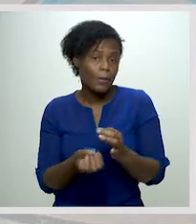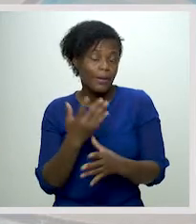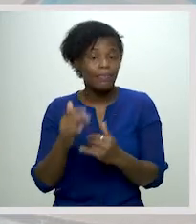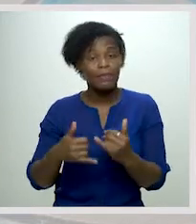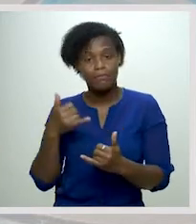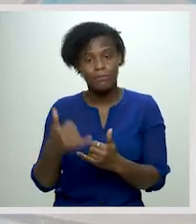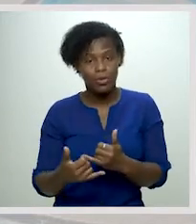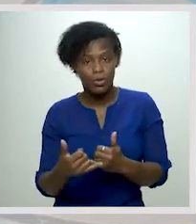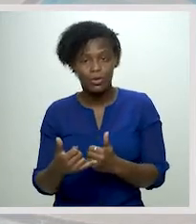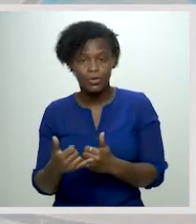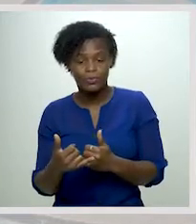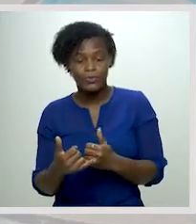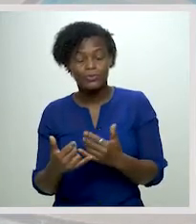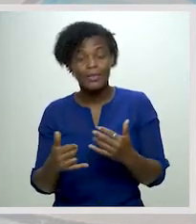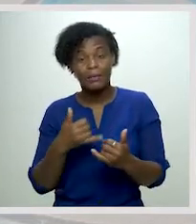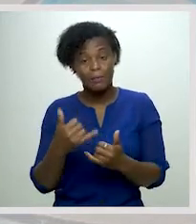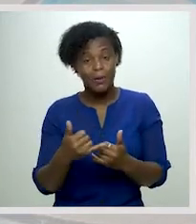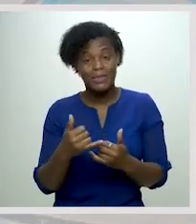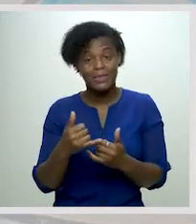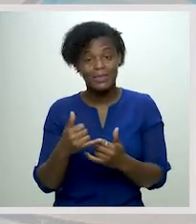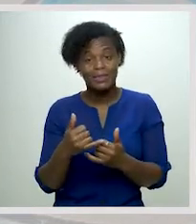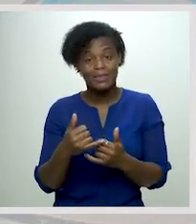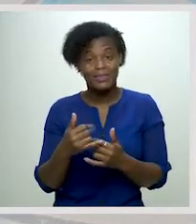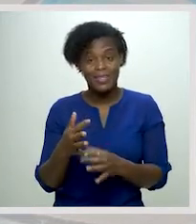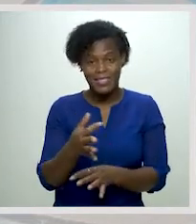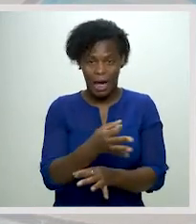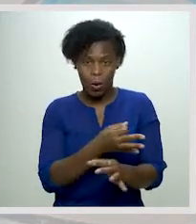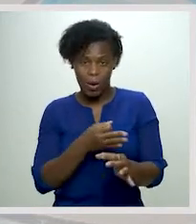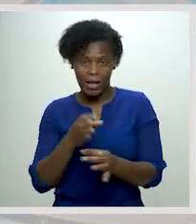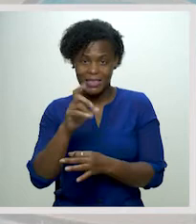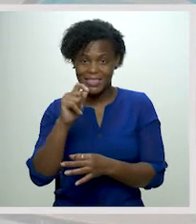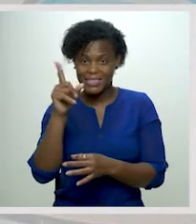surgiu depois do aparecimento das células